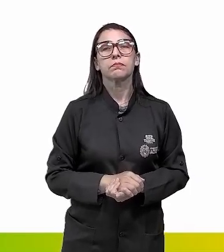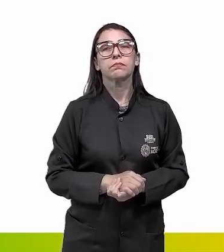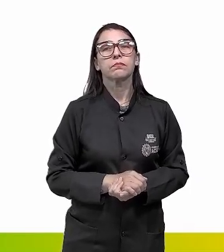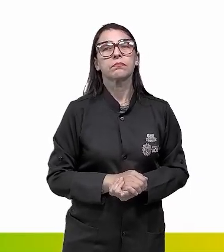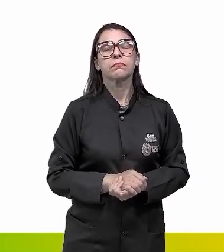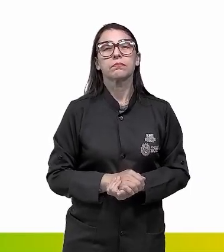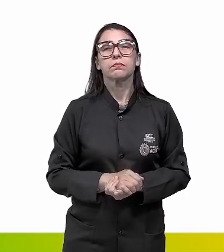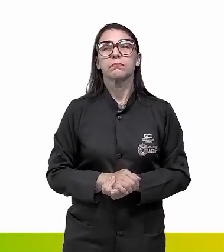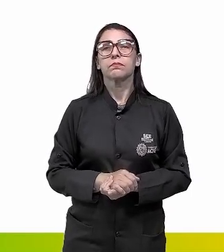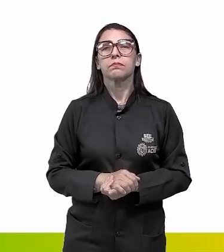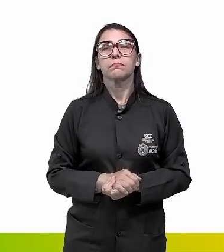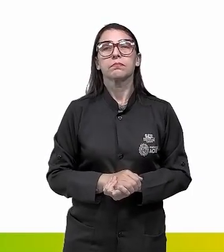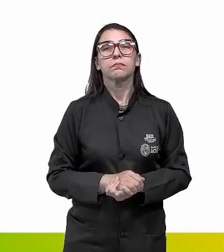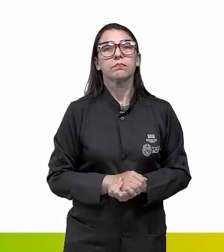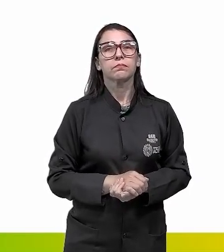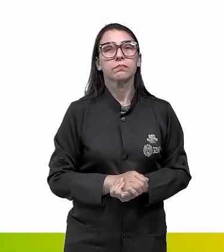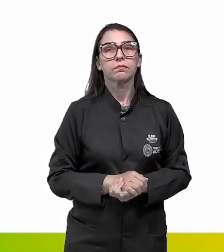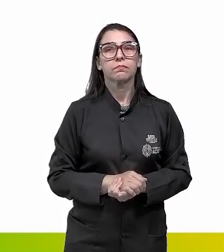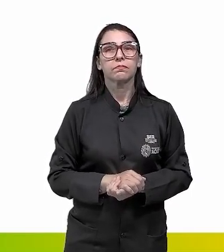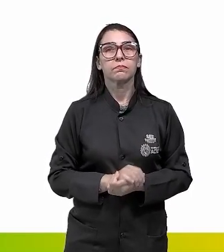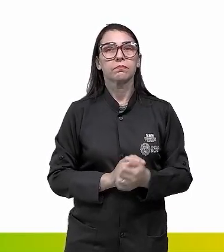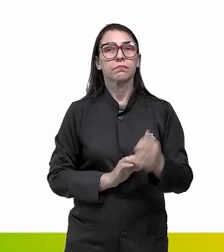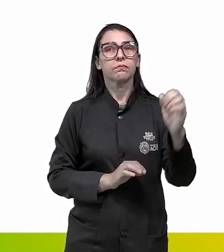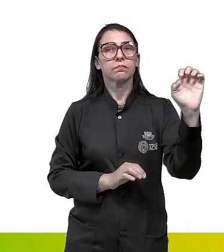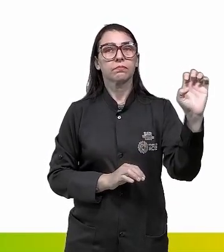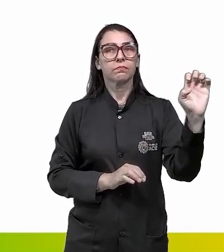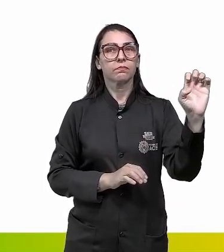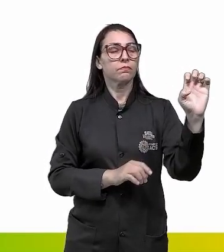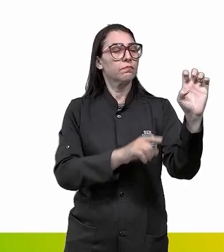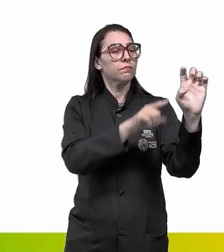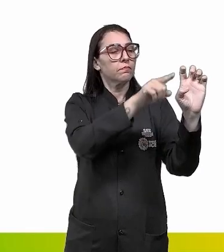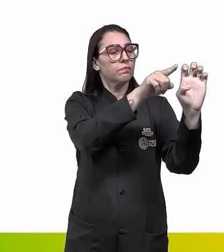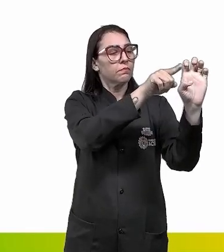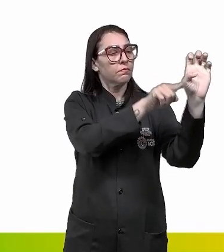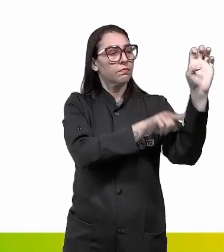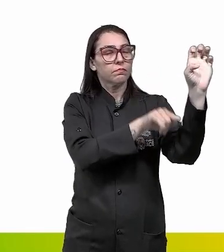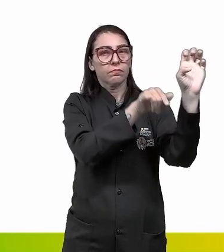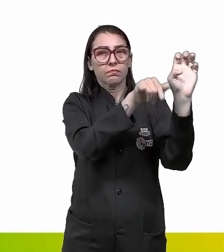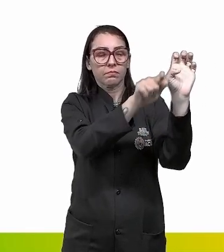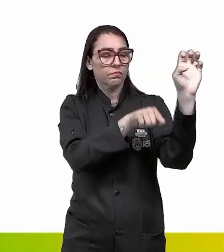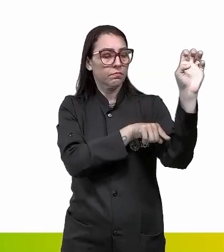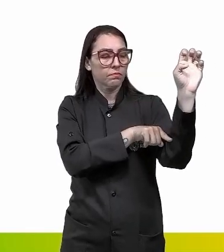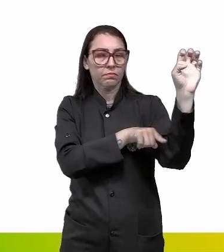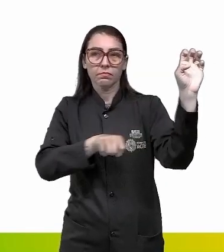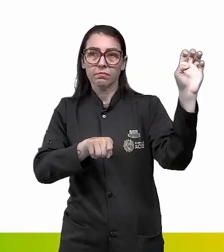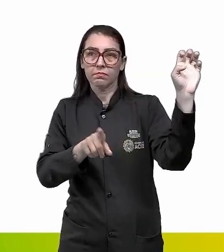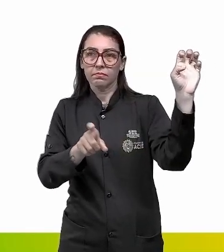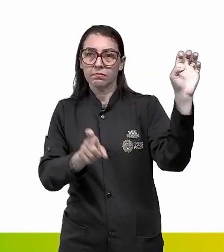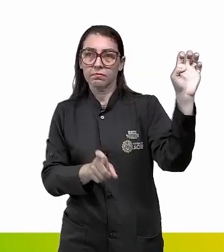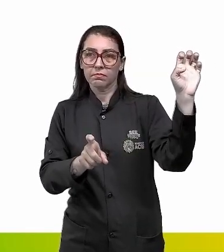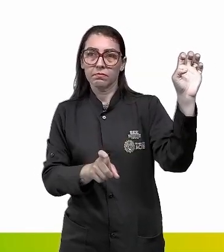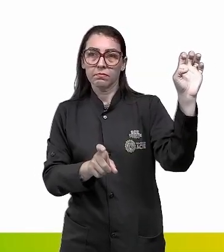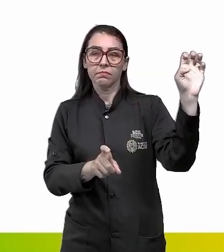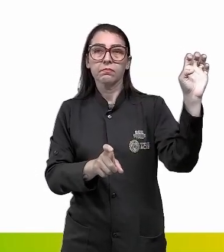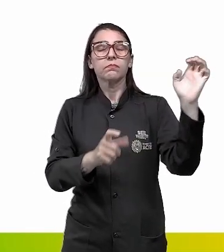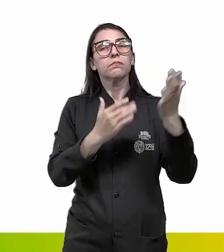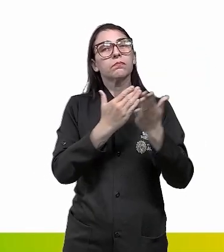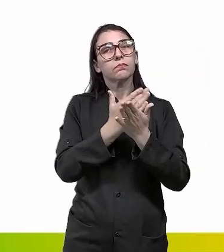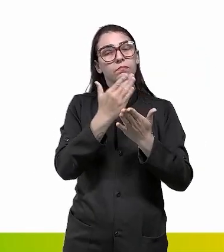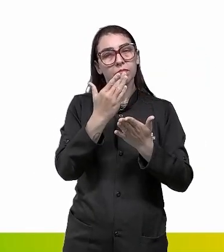eu vou desenhar o eixo dos y e o eixo dos x. Eu vou começar com a função